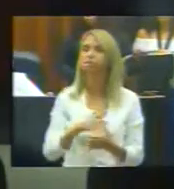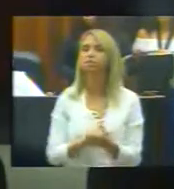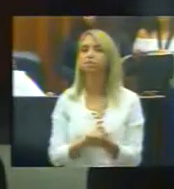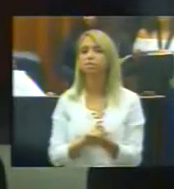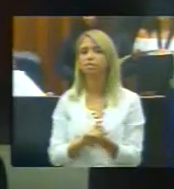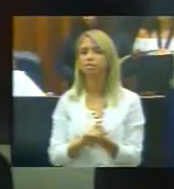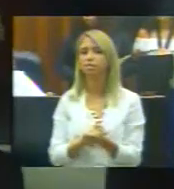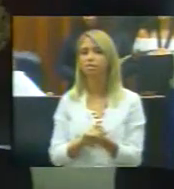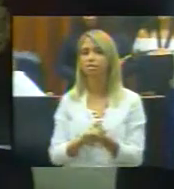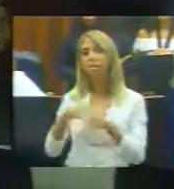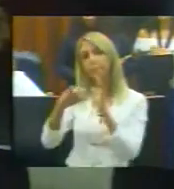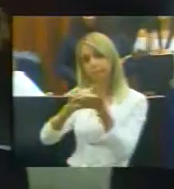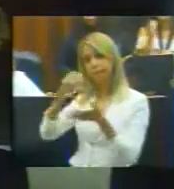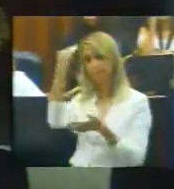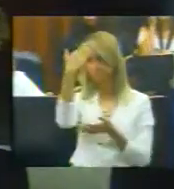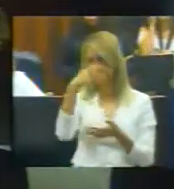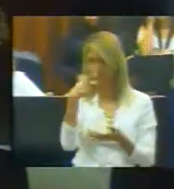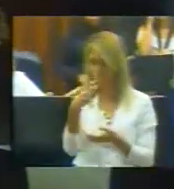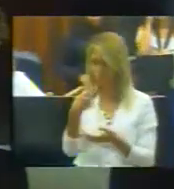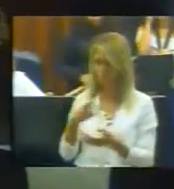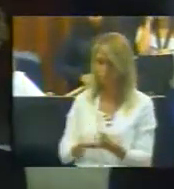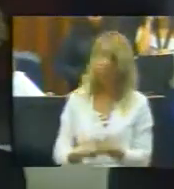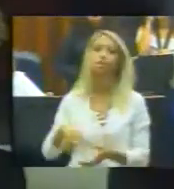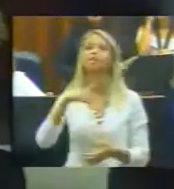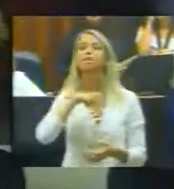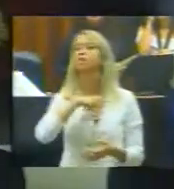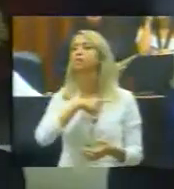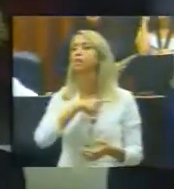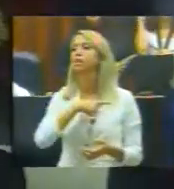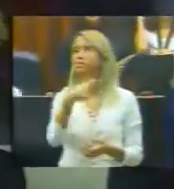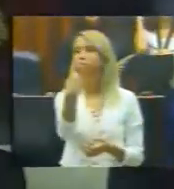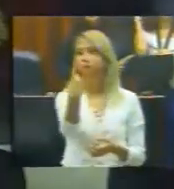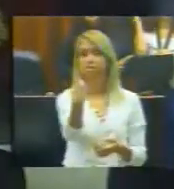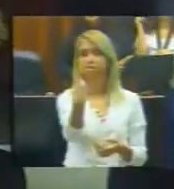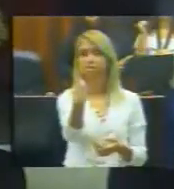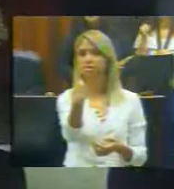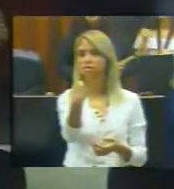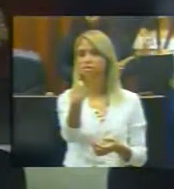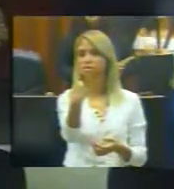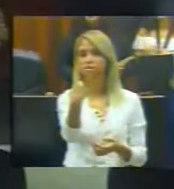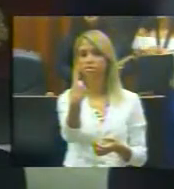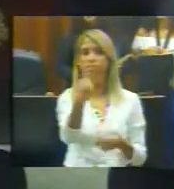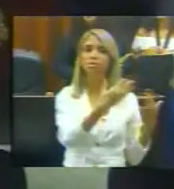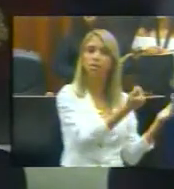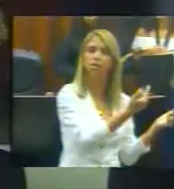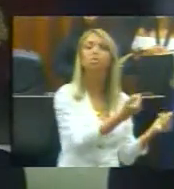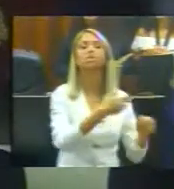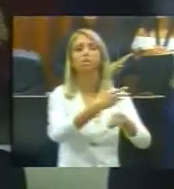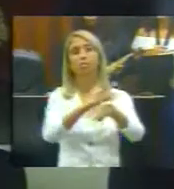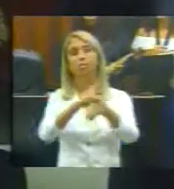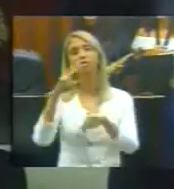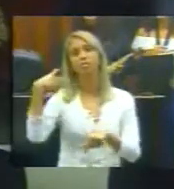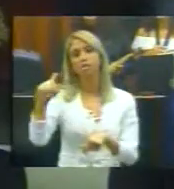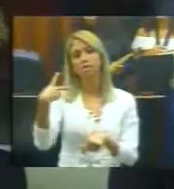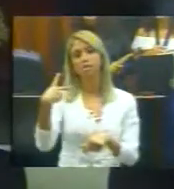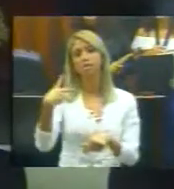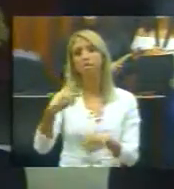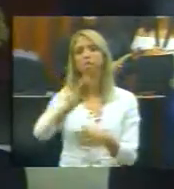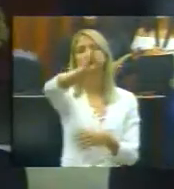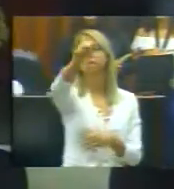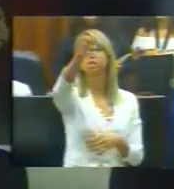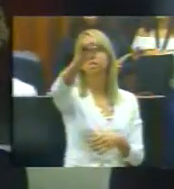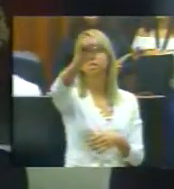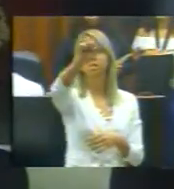só antes aqui, nós temos a presença aqui de mais um parlamentar juvenil, José